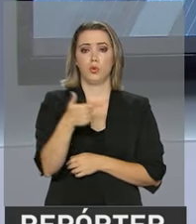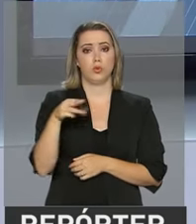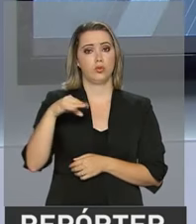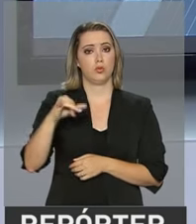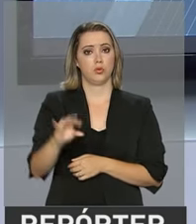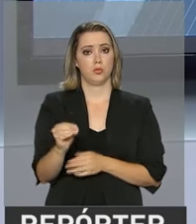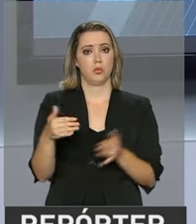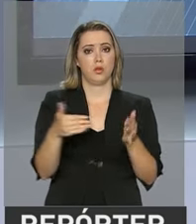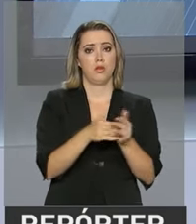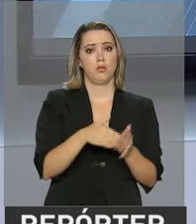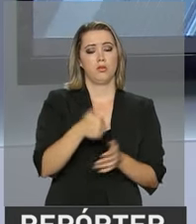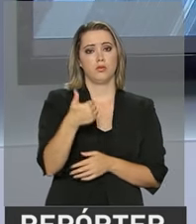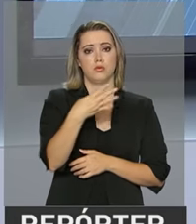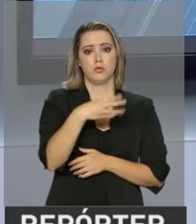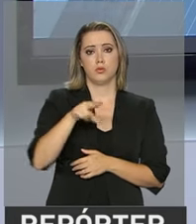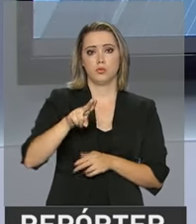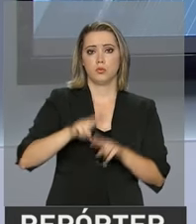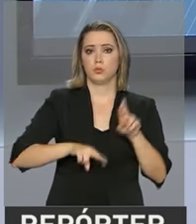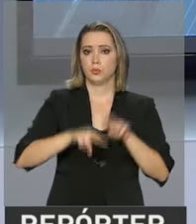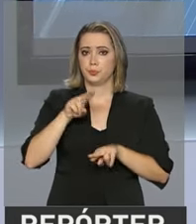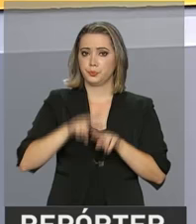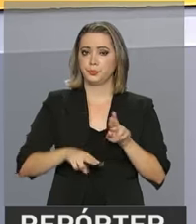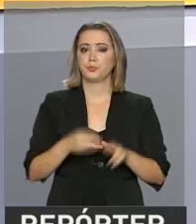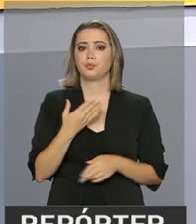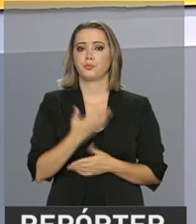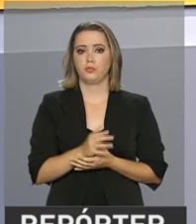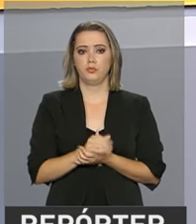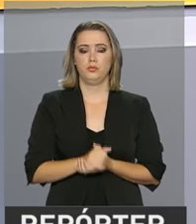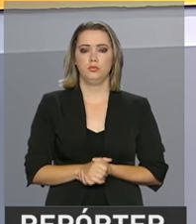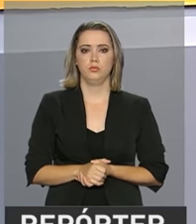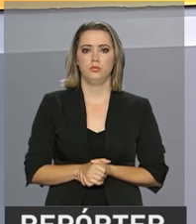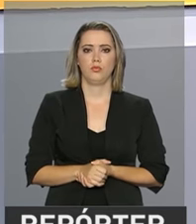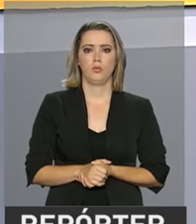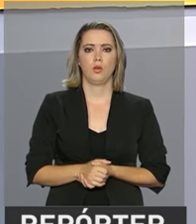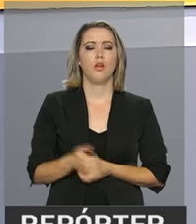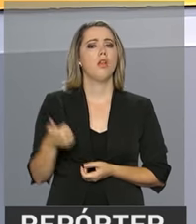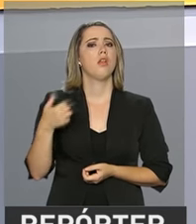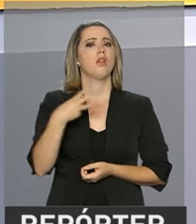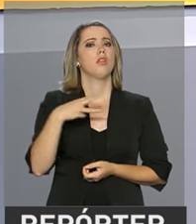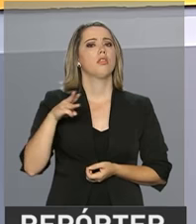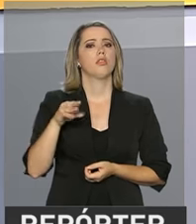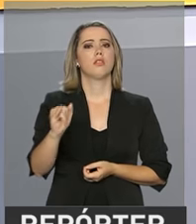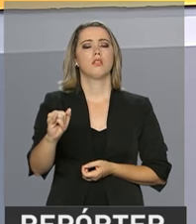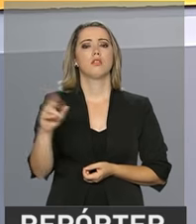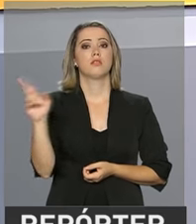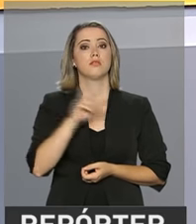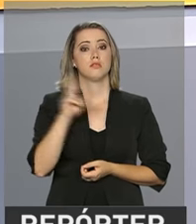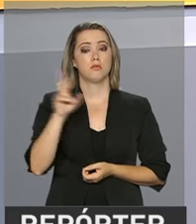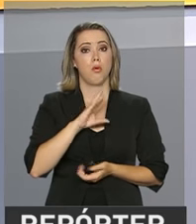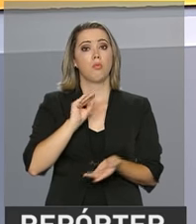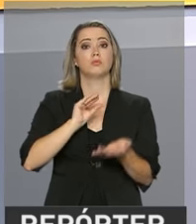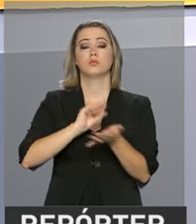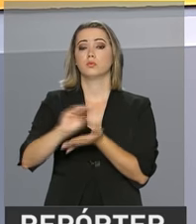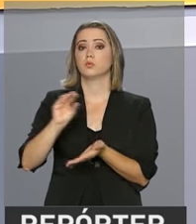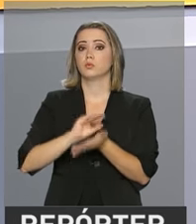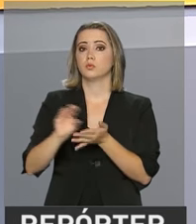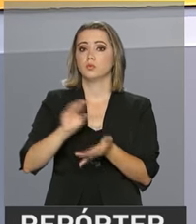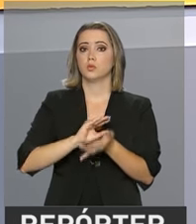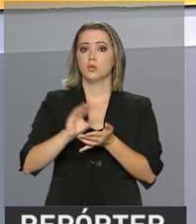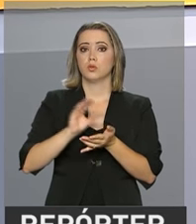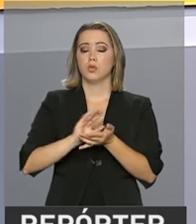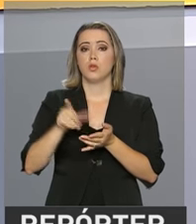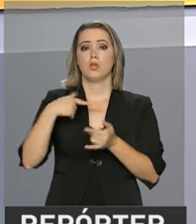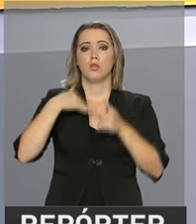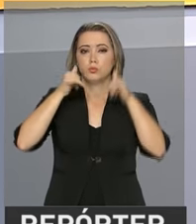maio até 14 de junho cerca de 13 bilhões de reais vão ser investidos em linhas de